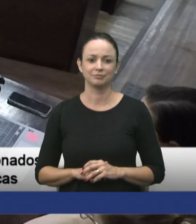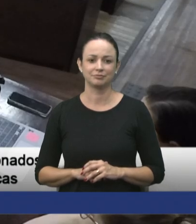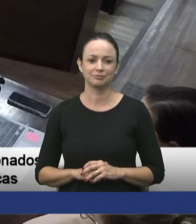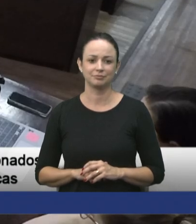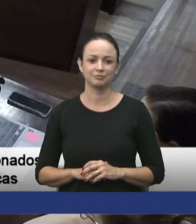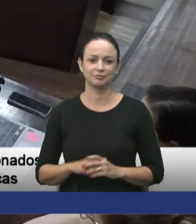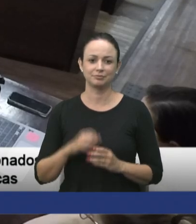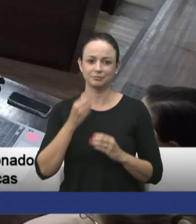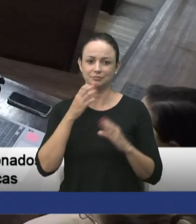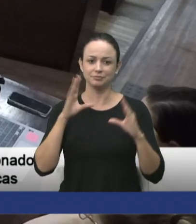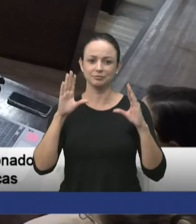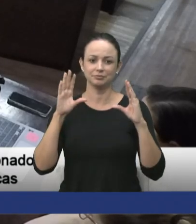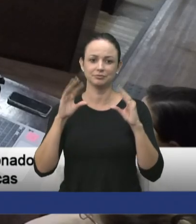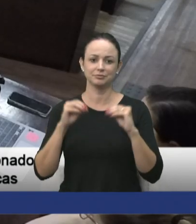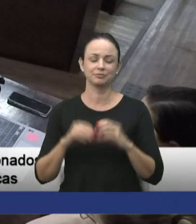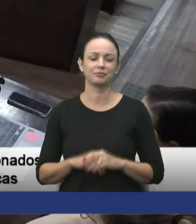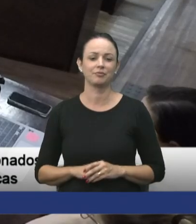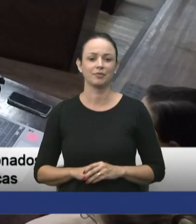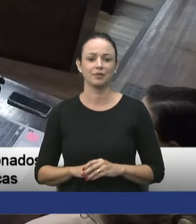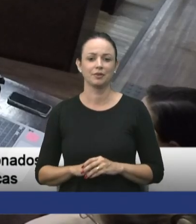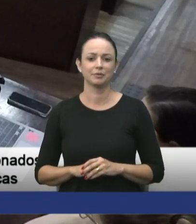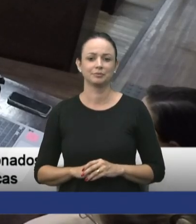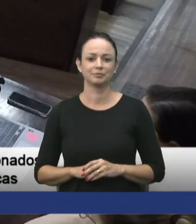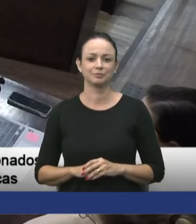Boa noite.